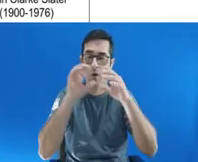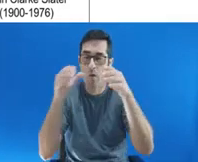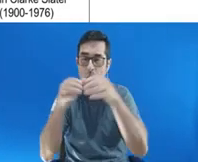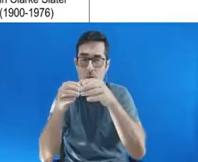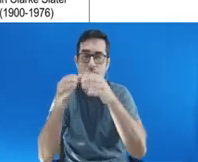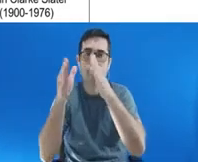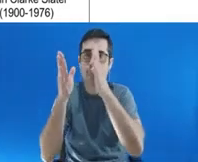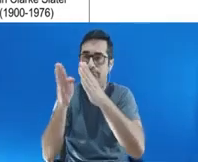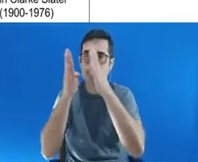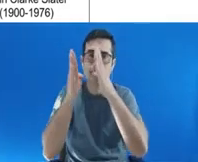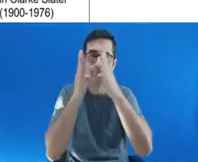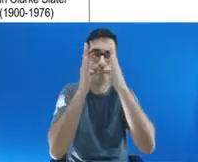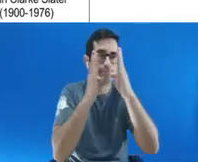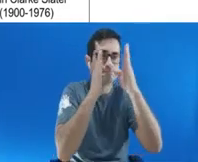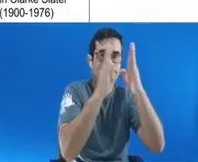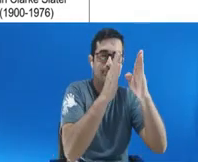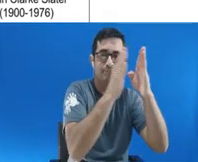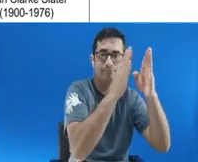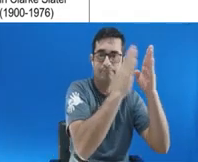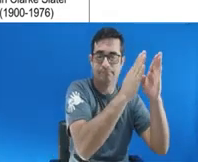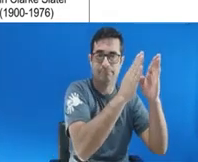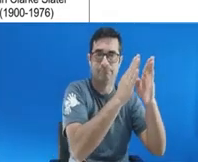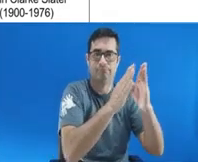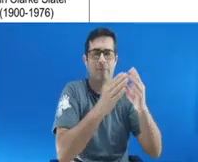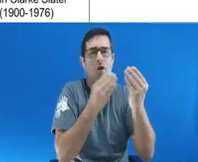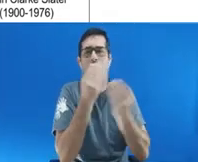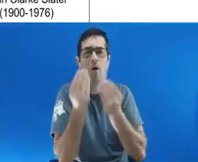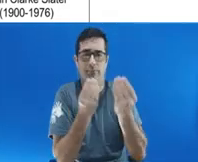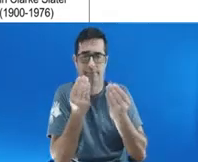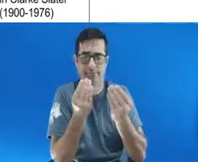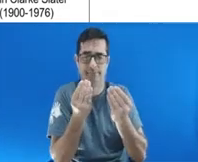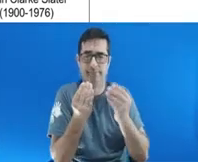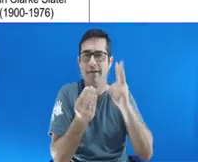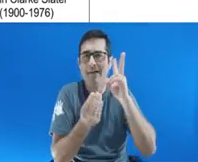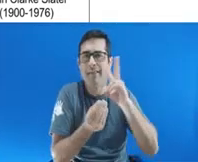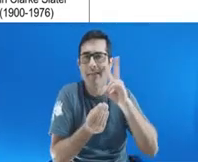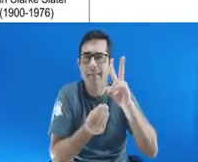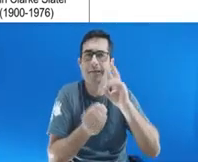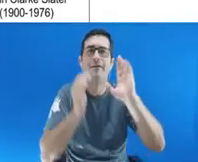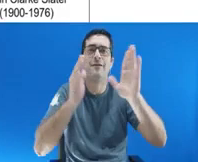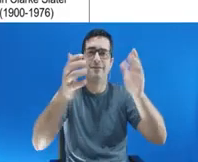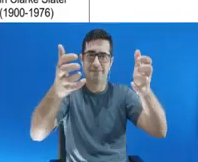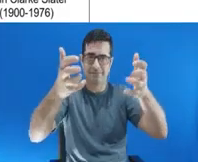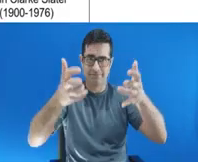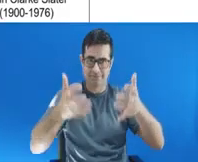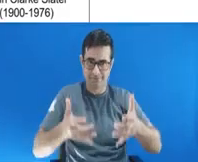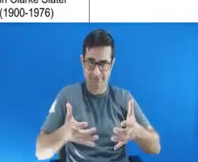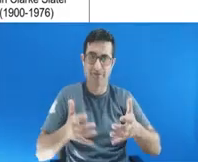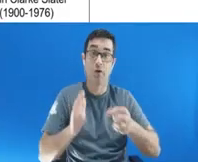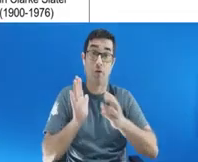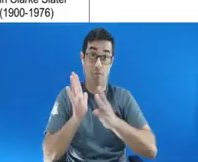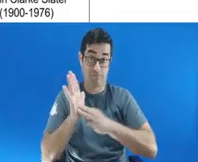nível. Como assim? Lembra quando eu falei para vocês que pelo método mnemônico, por exemplo, o